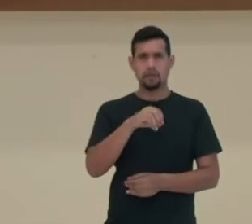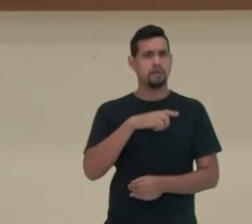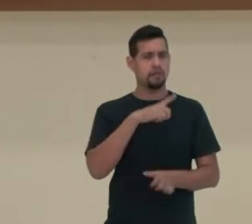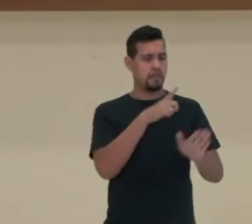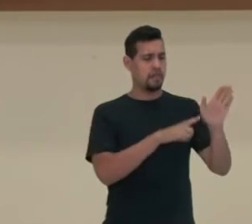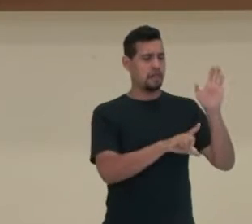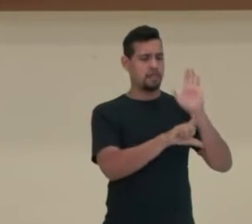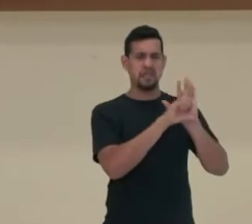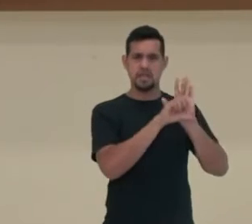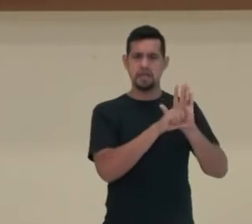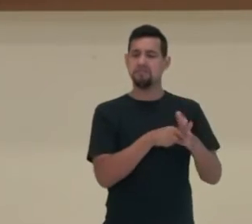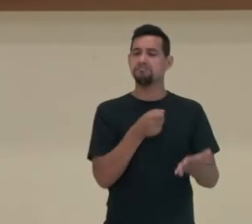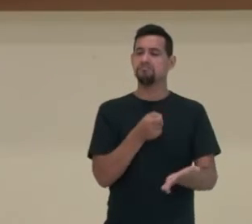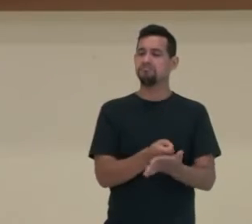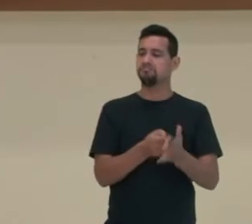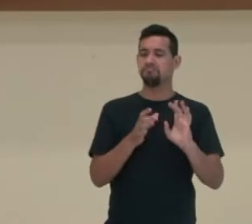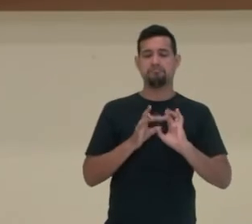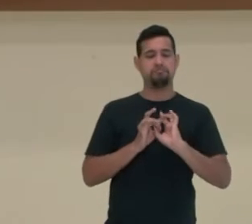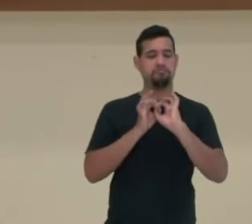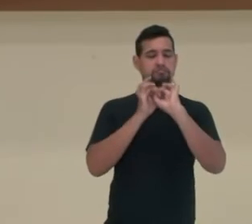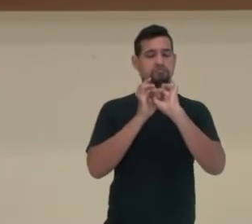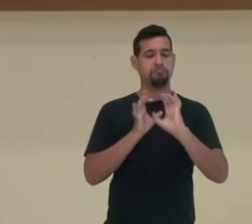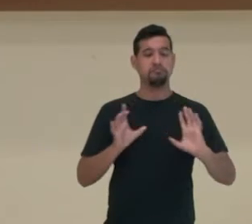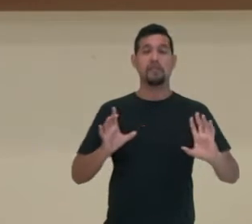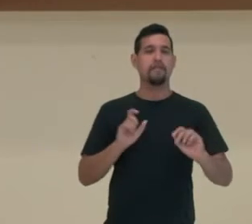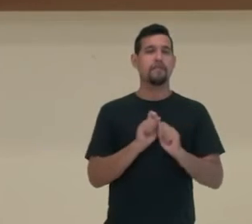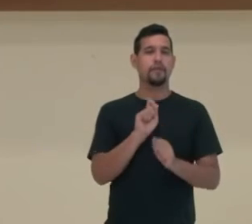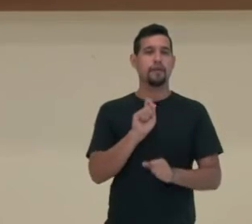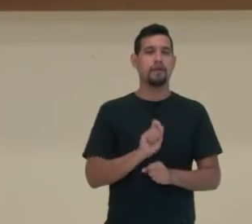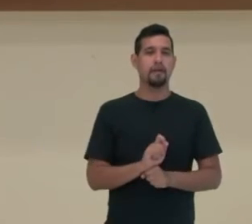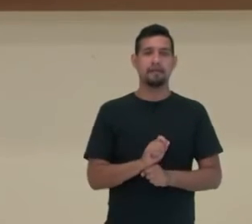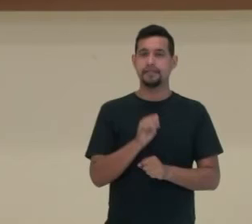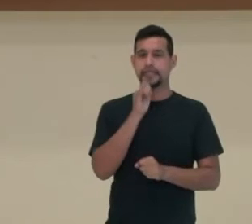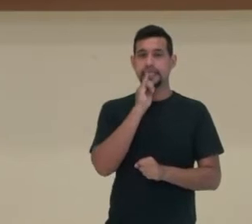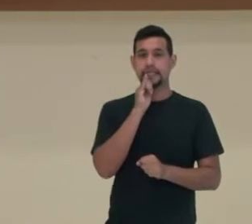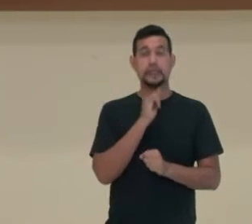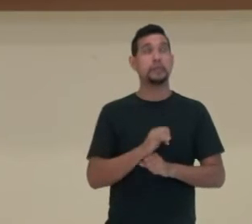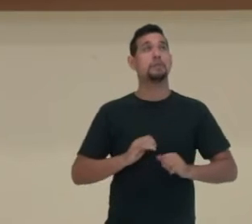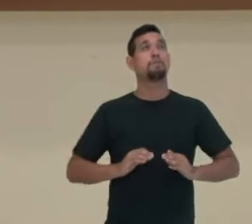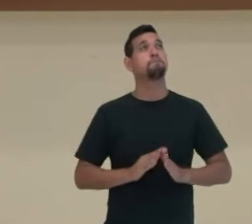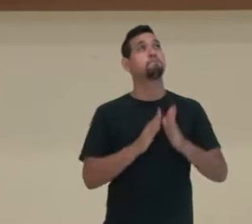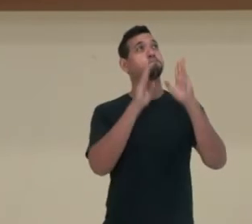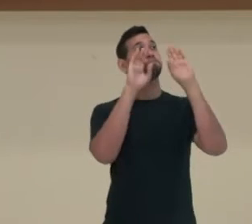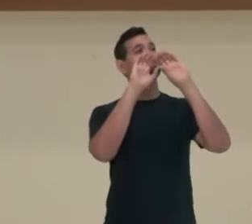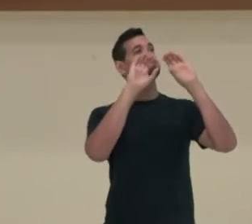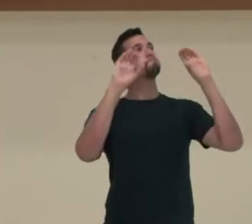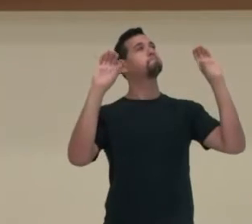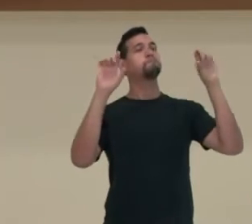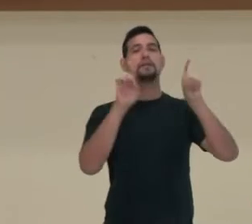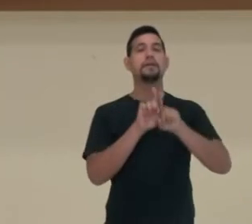lei autorizando ele a ascender aos céus para morar